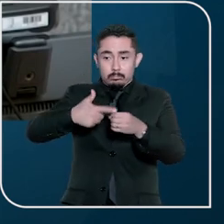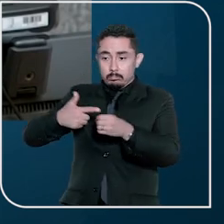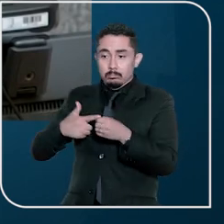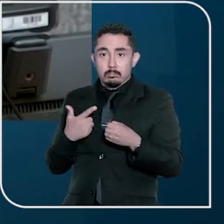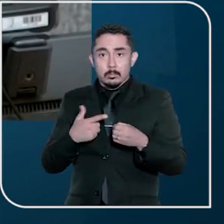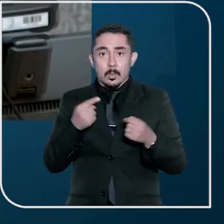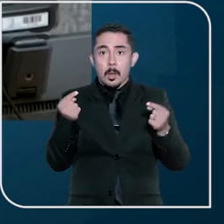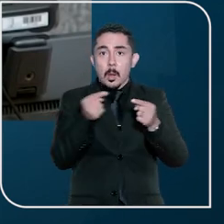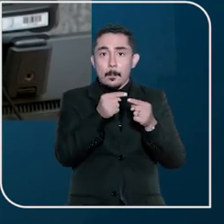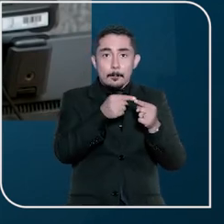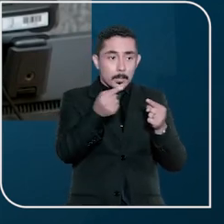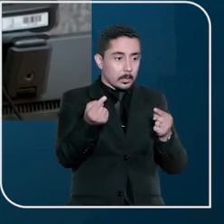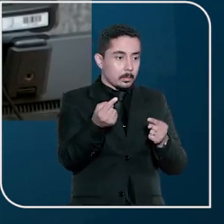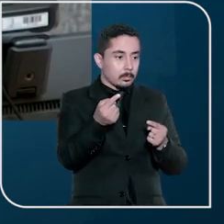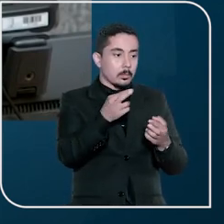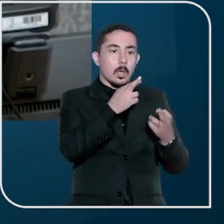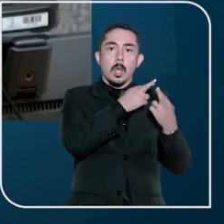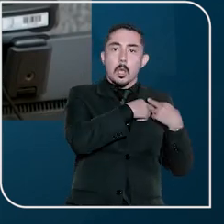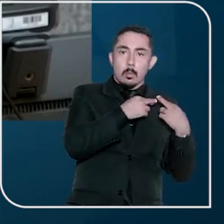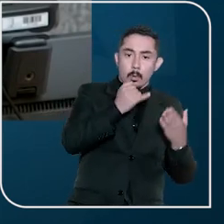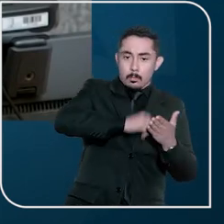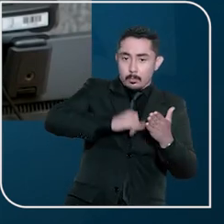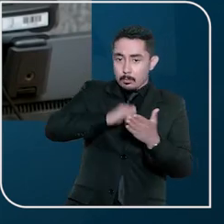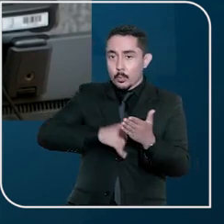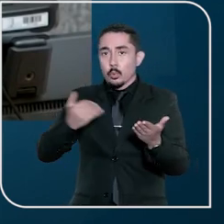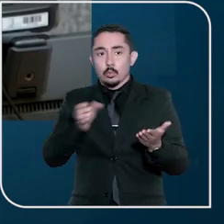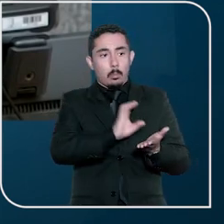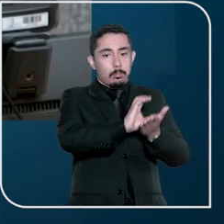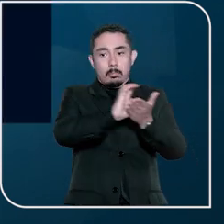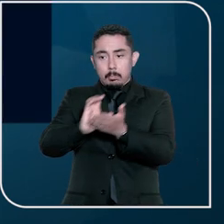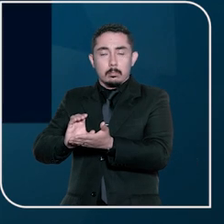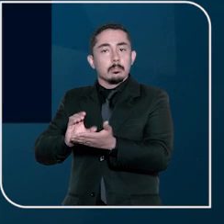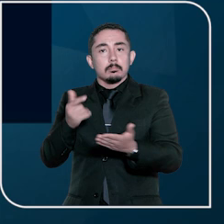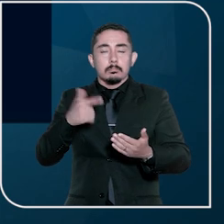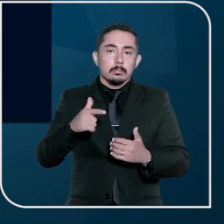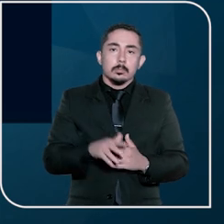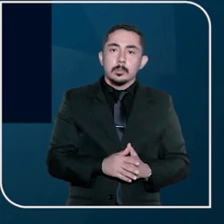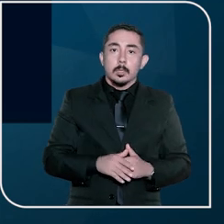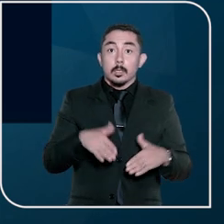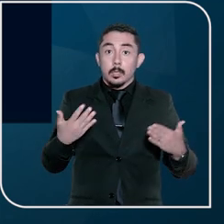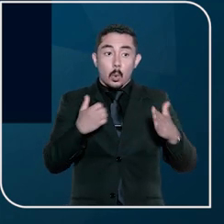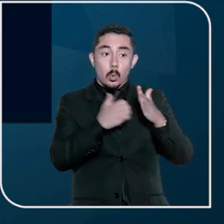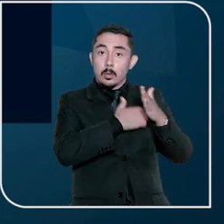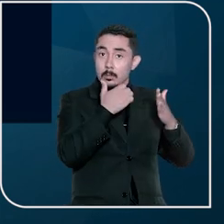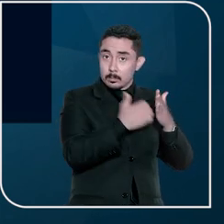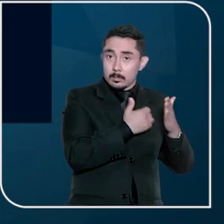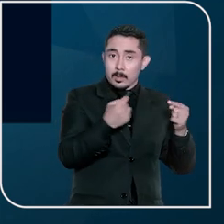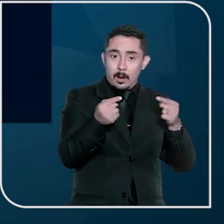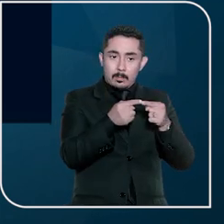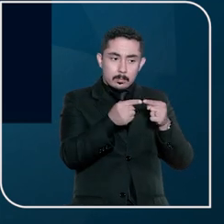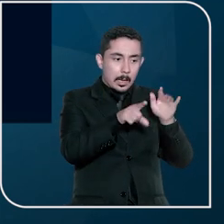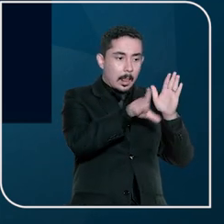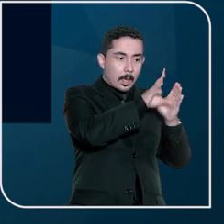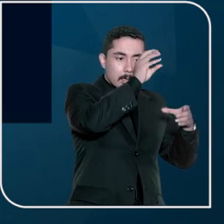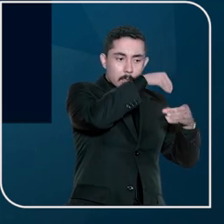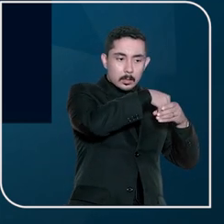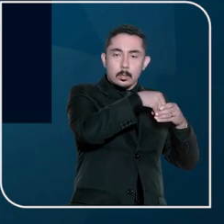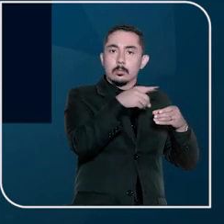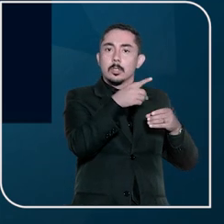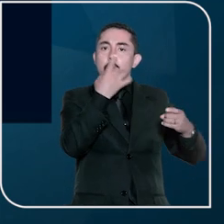condição nem de contribuinte nem de responsável tributário de modo que essas empresas não possuem